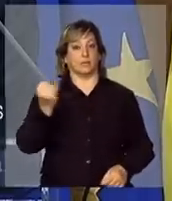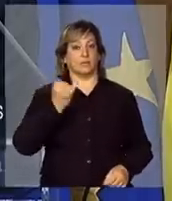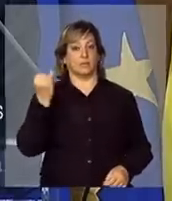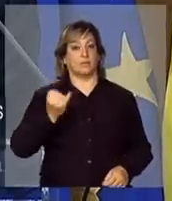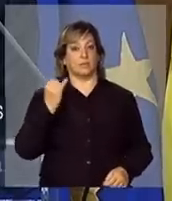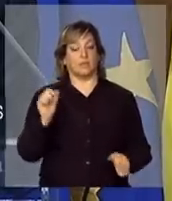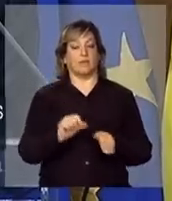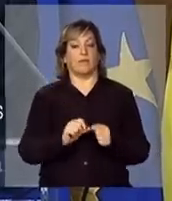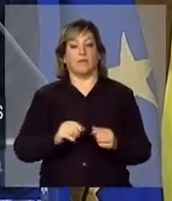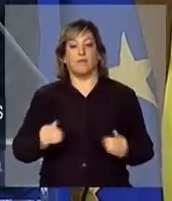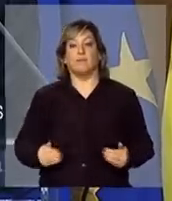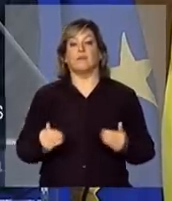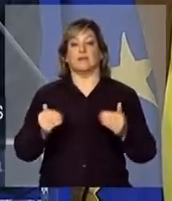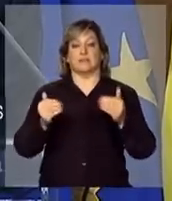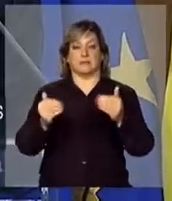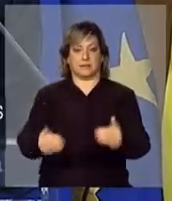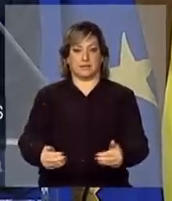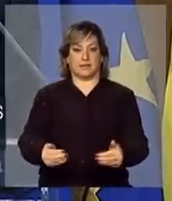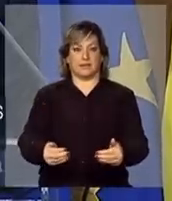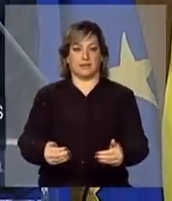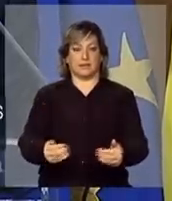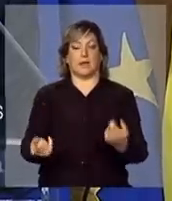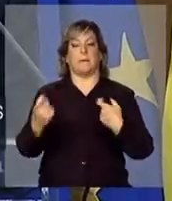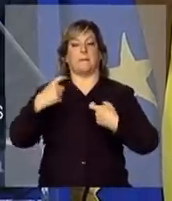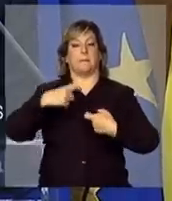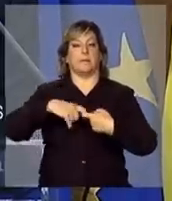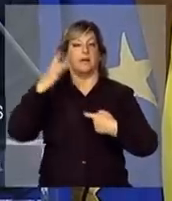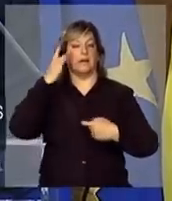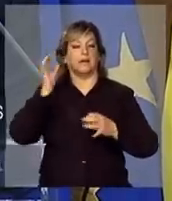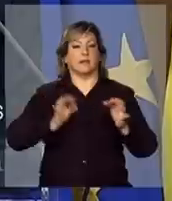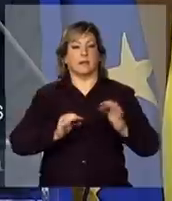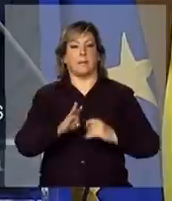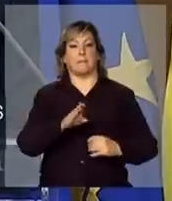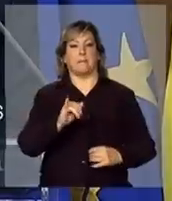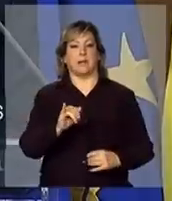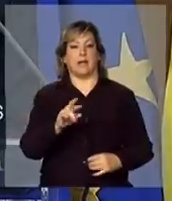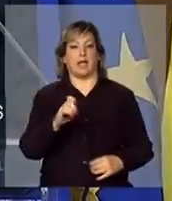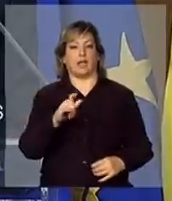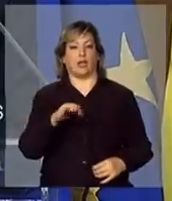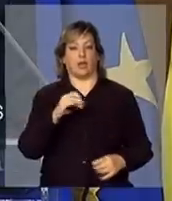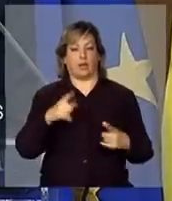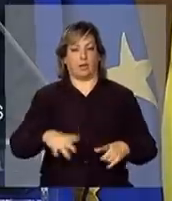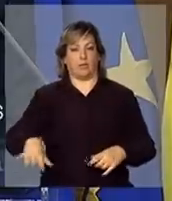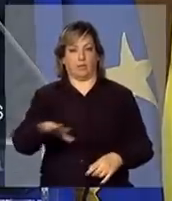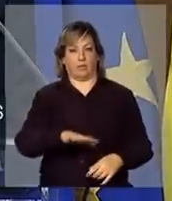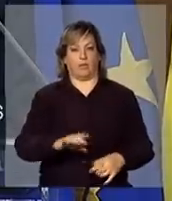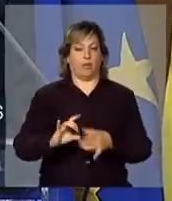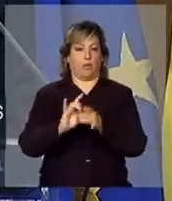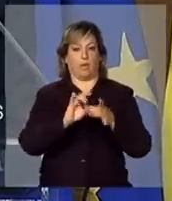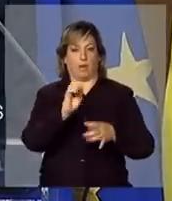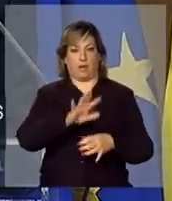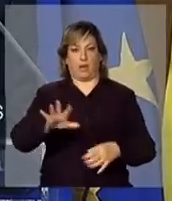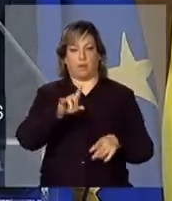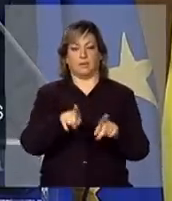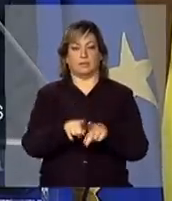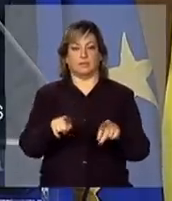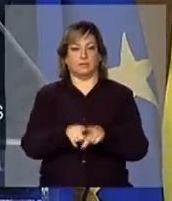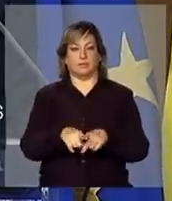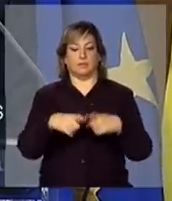fazer avançar a parceria estratégica birregional entre a União Europeia e a Comunidade de